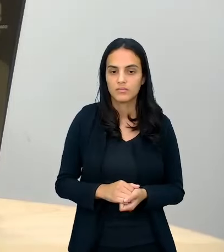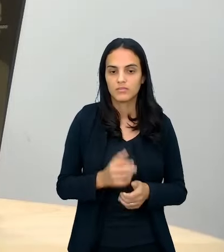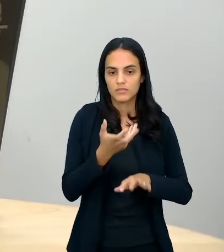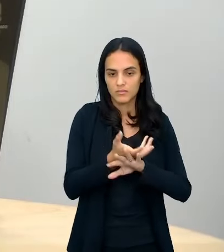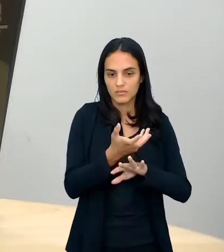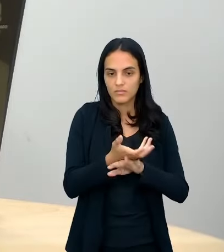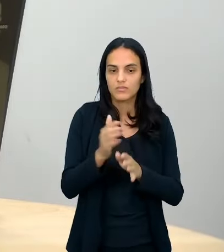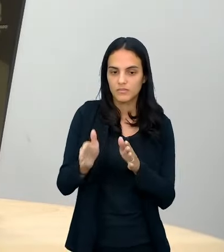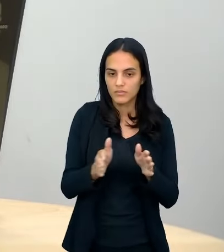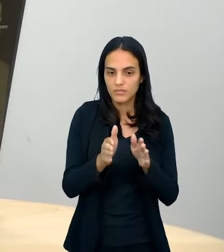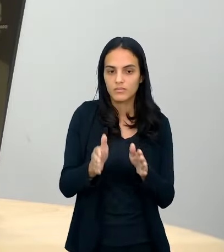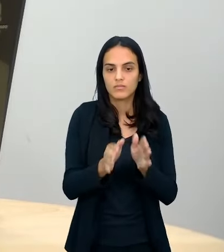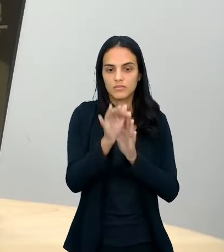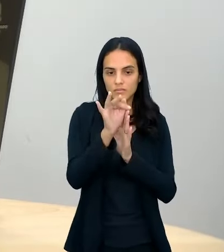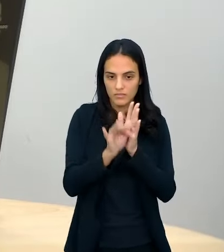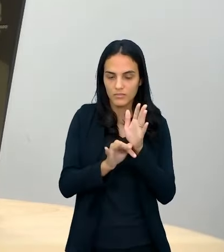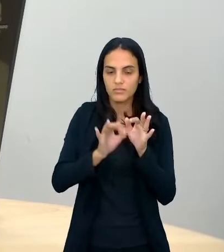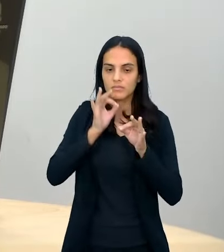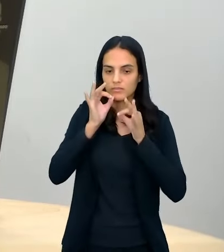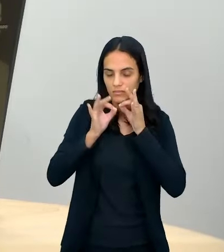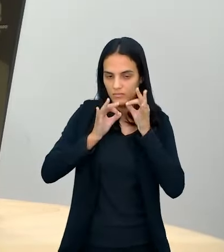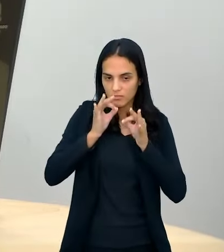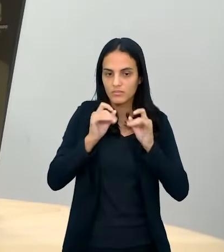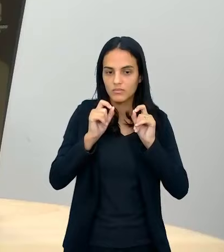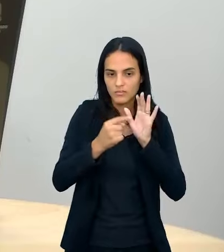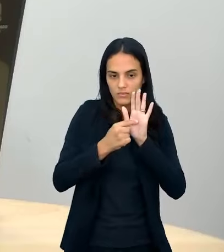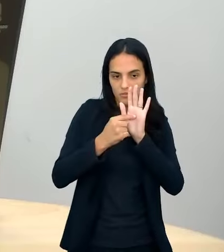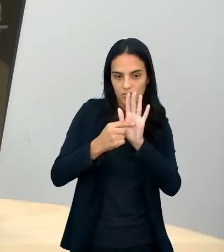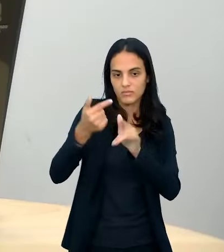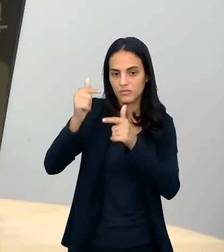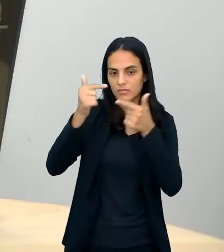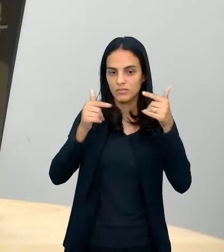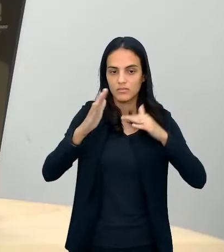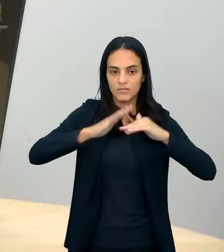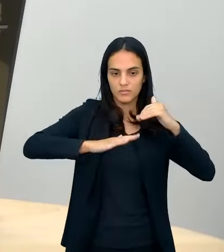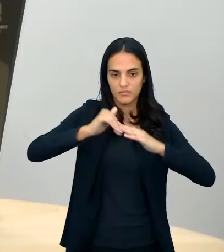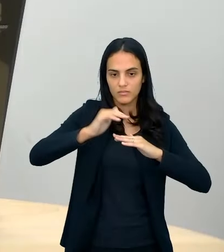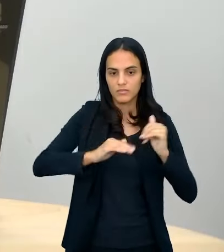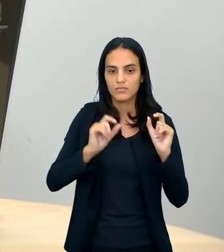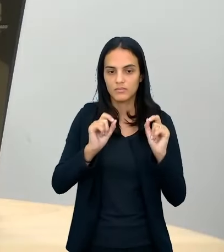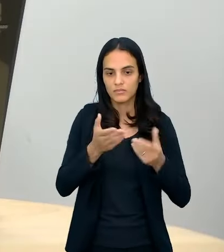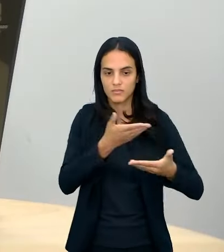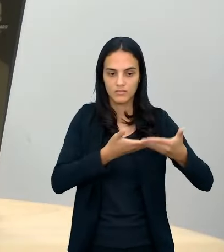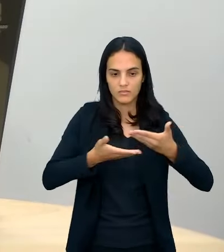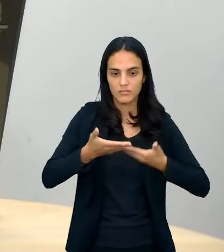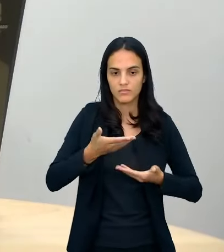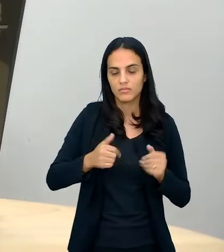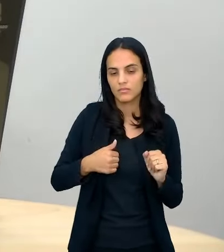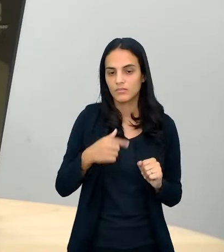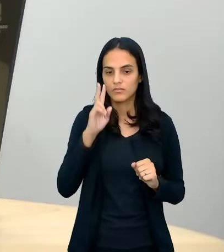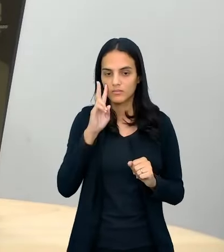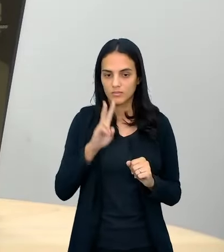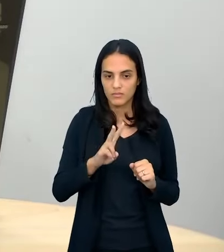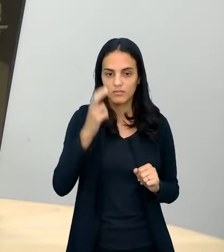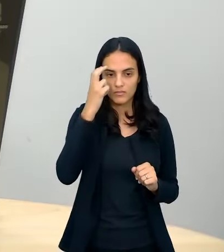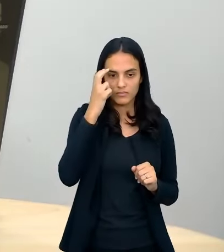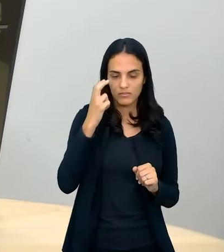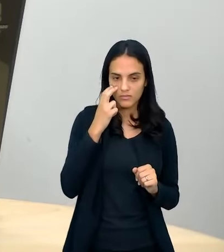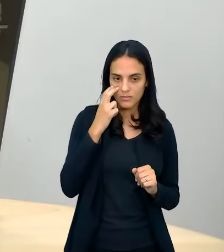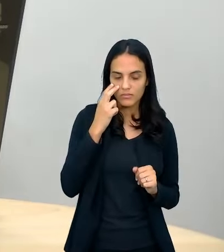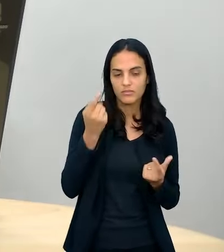de produção de textual e oralidade, ele traz outras habilidades que dialogam. Então, enquanto eu estou olhando a